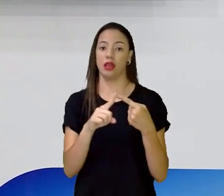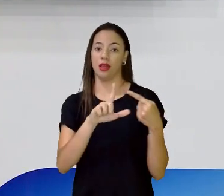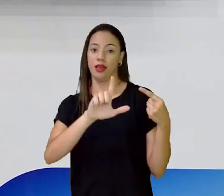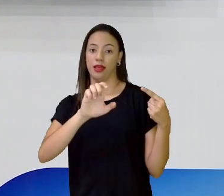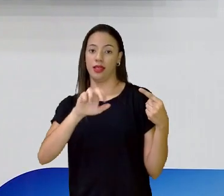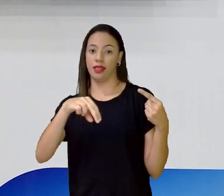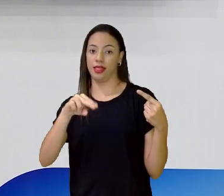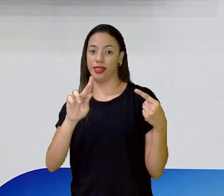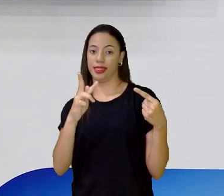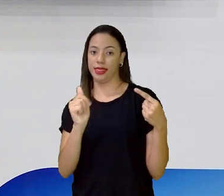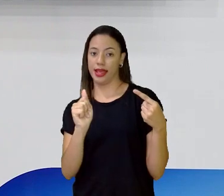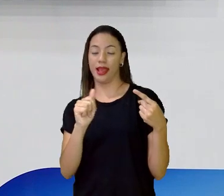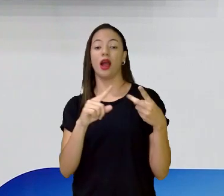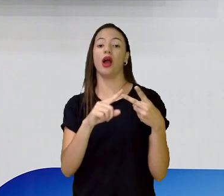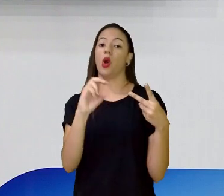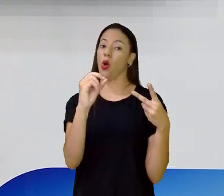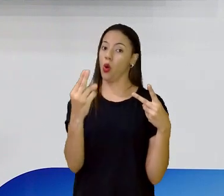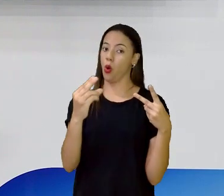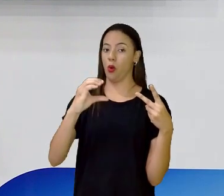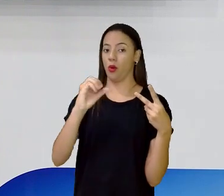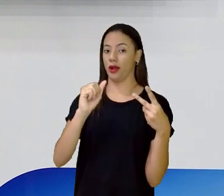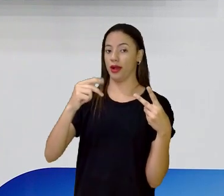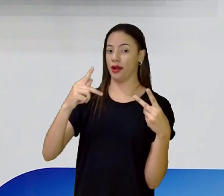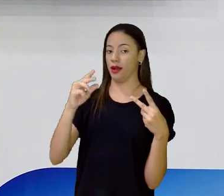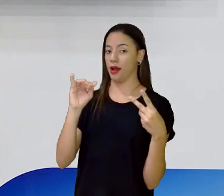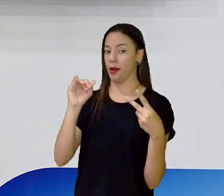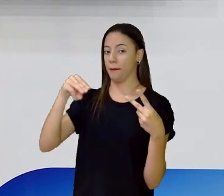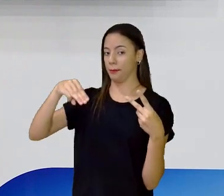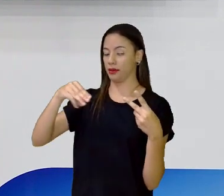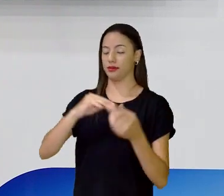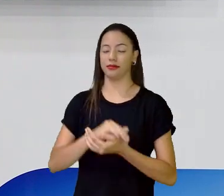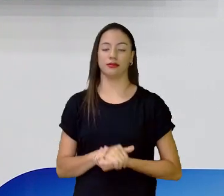de capins, tá? Vamos ver um outro.